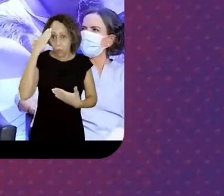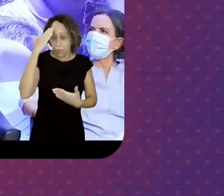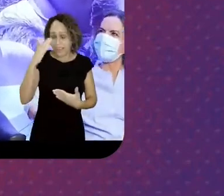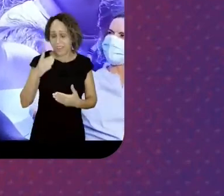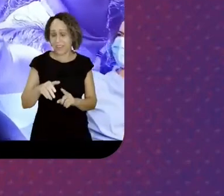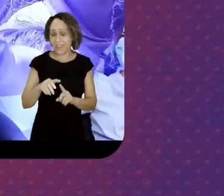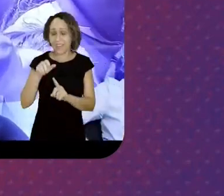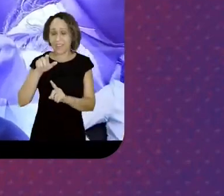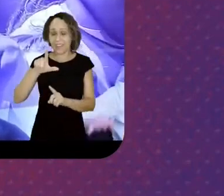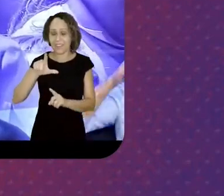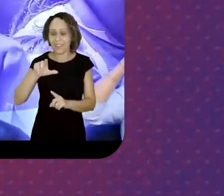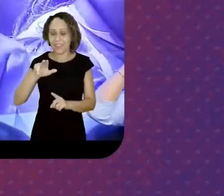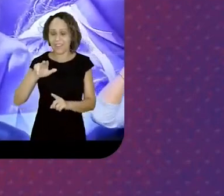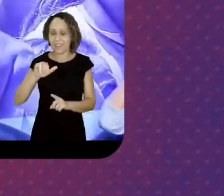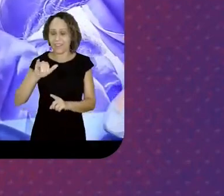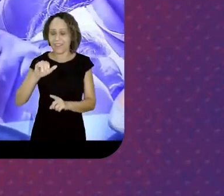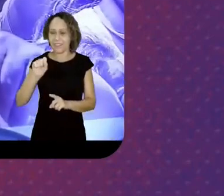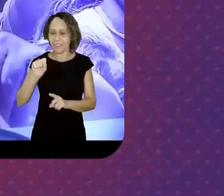Pronto.